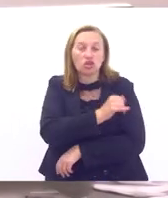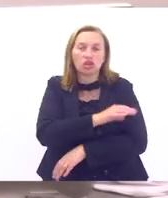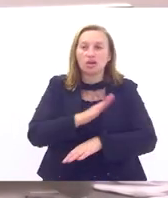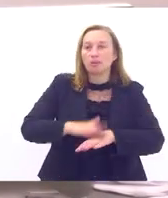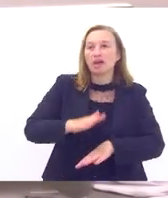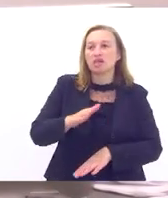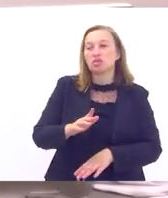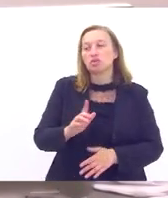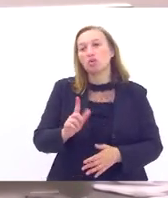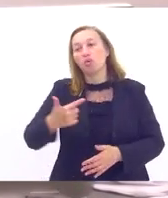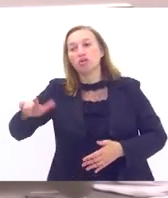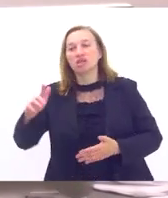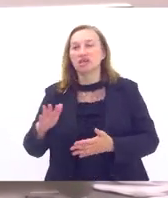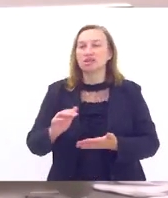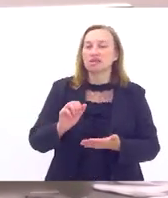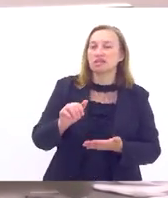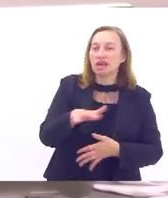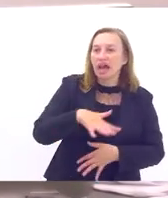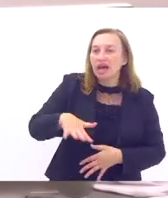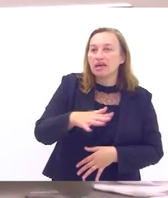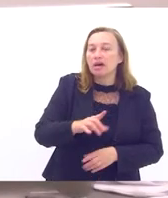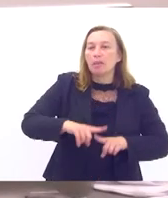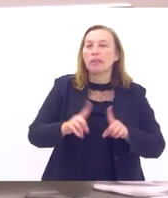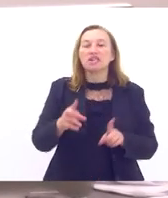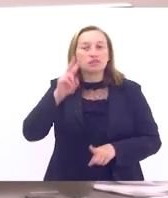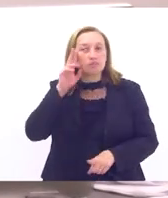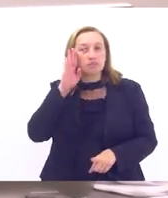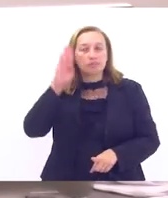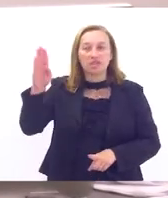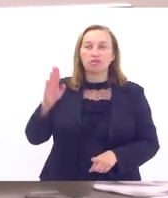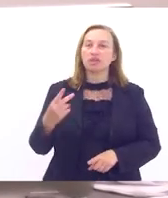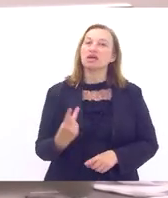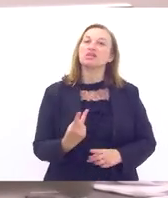algumas outras atribuições, mas principalmente essas duas